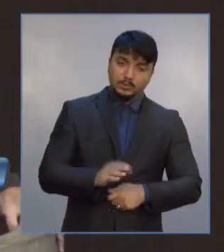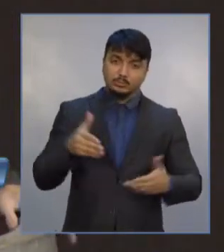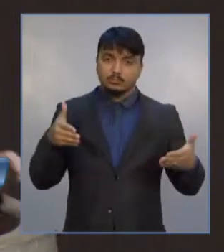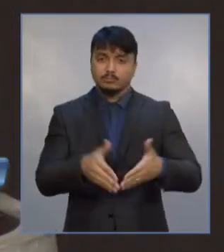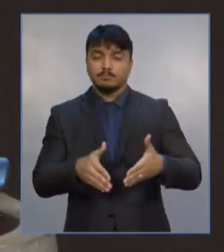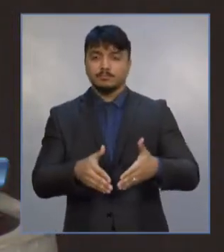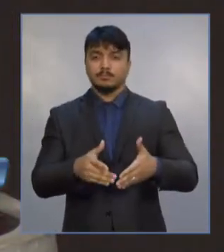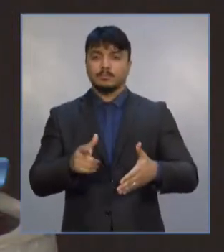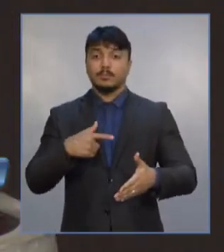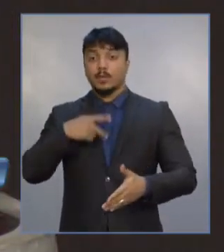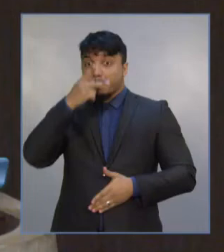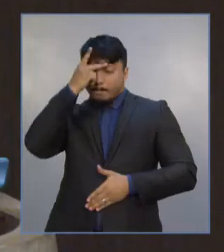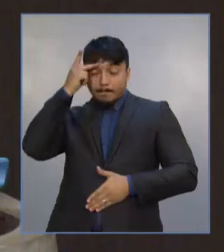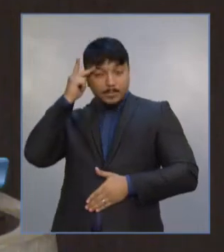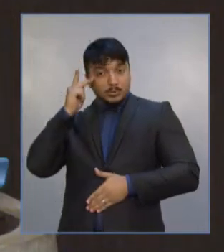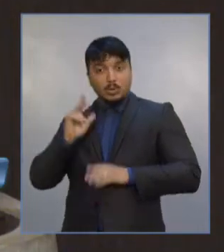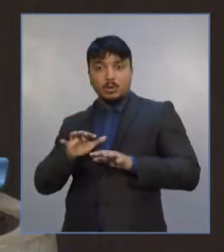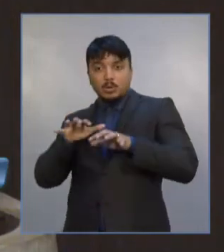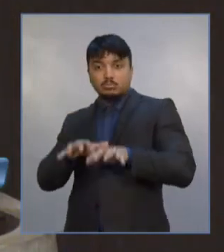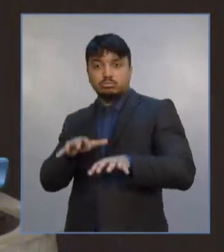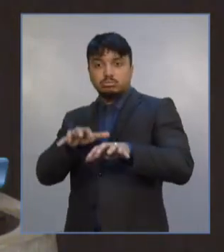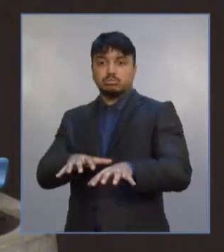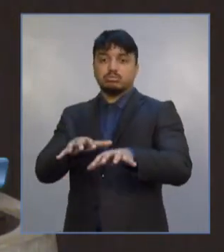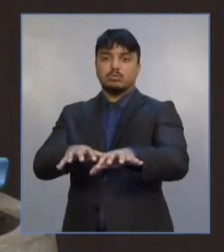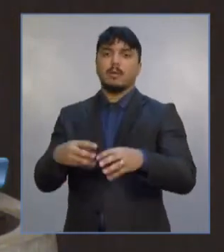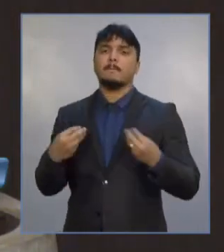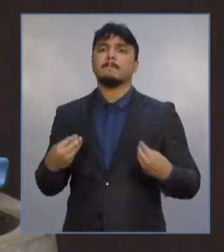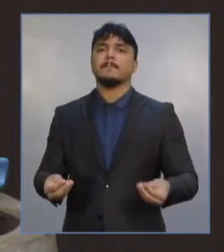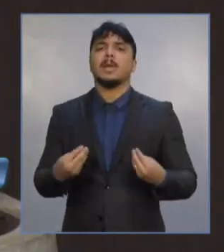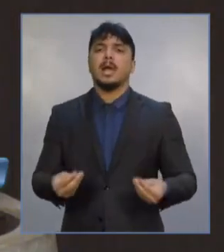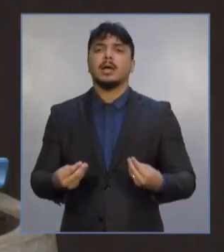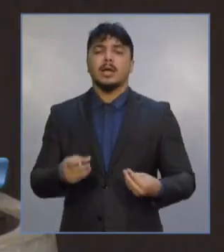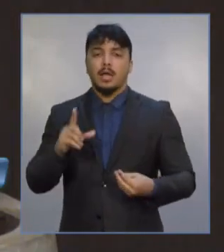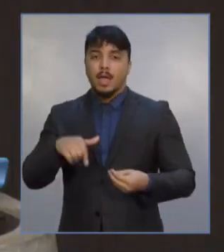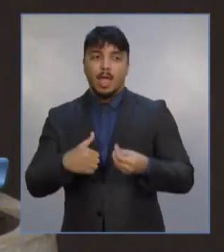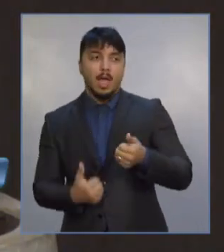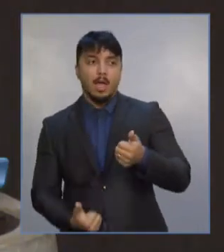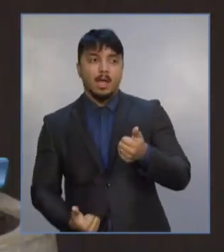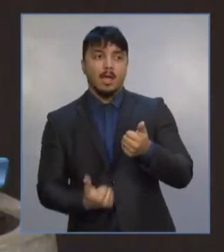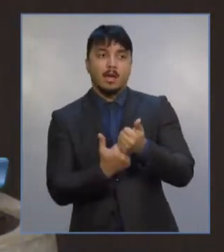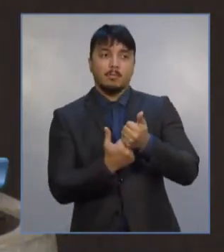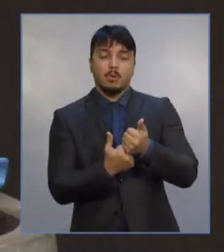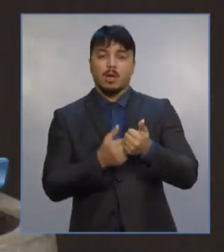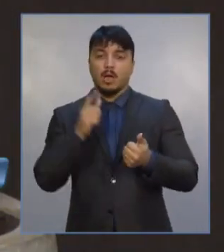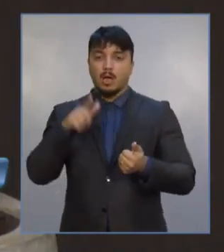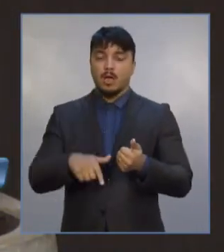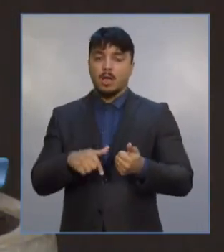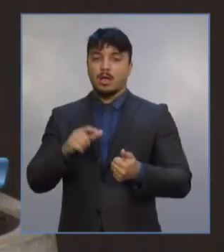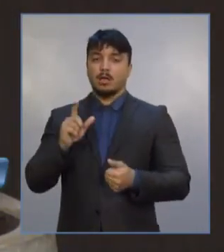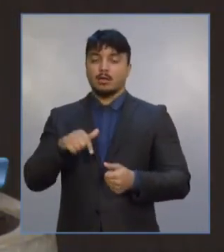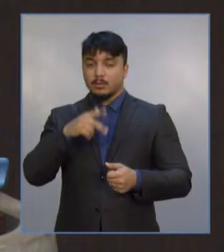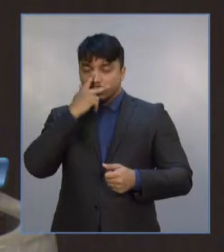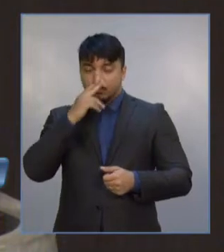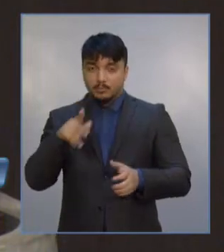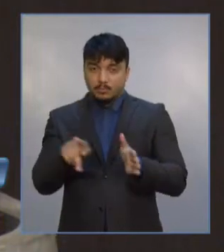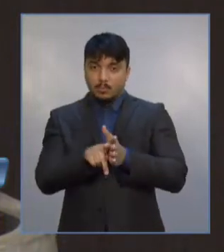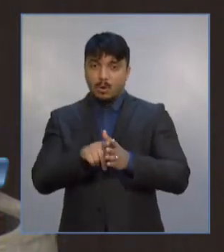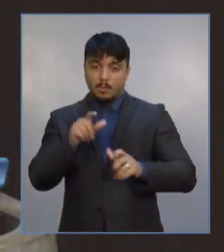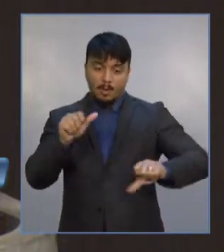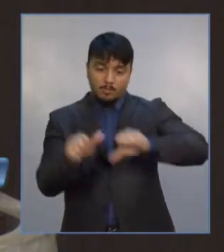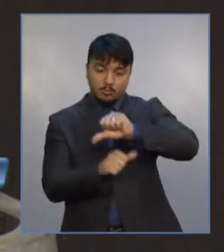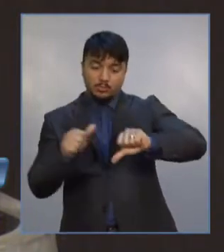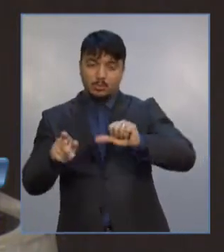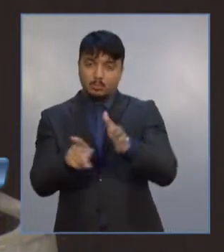populações foram às ruas naquele momento para, entre outras coisas, quando apoiaram a grande agenda das reformas de